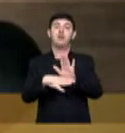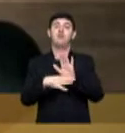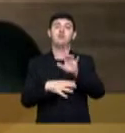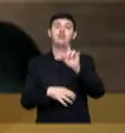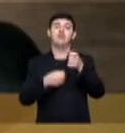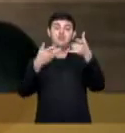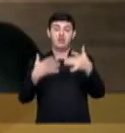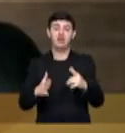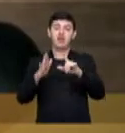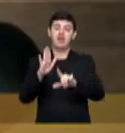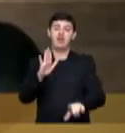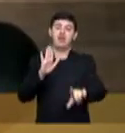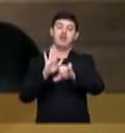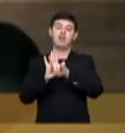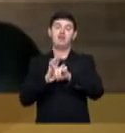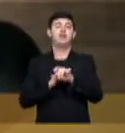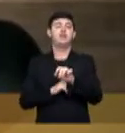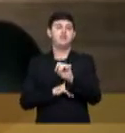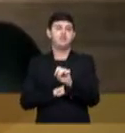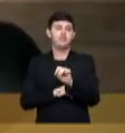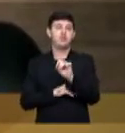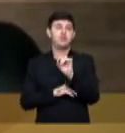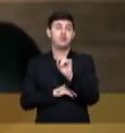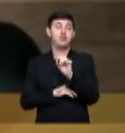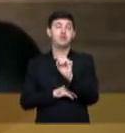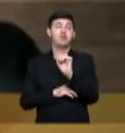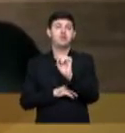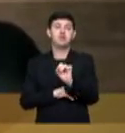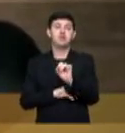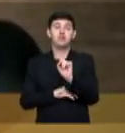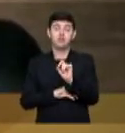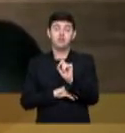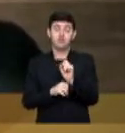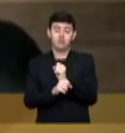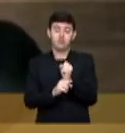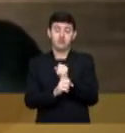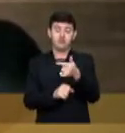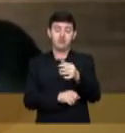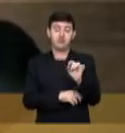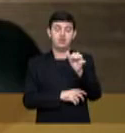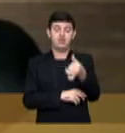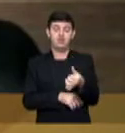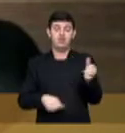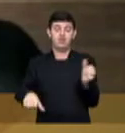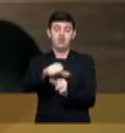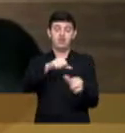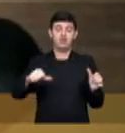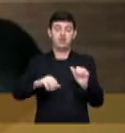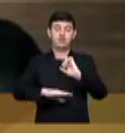Lei 13.582 de 2016, foi alterada pela Lei